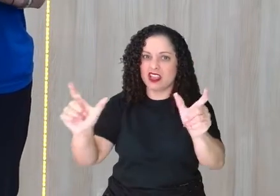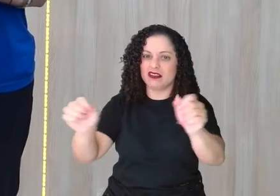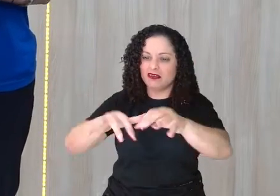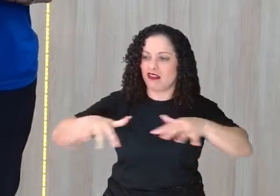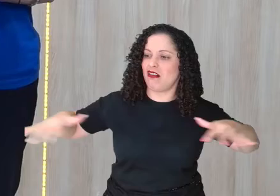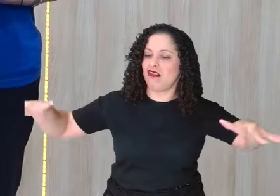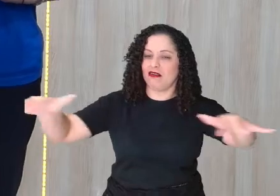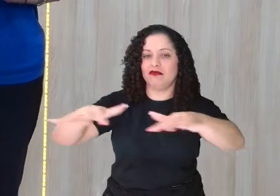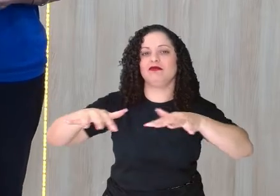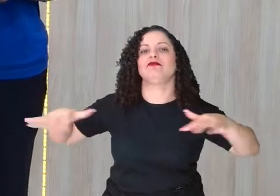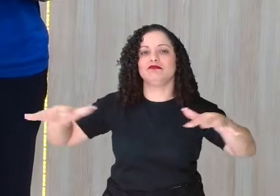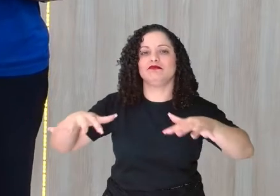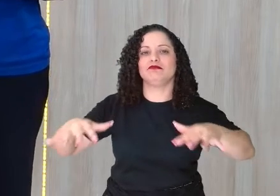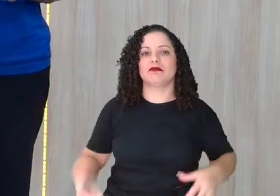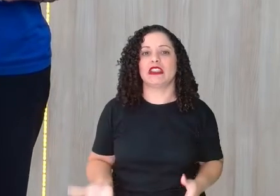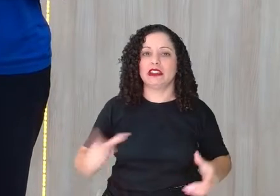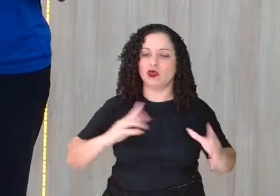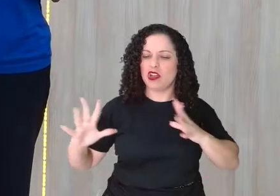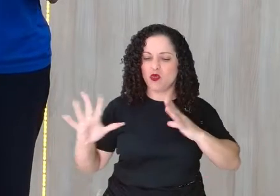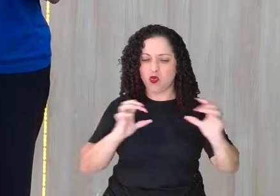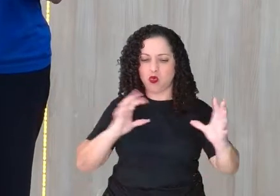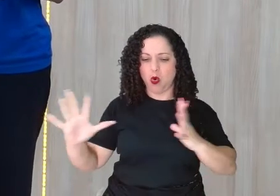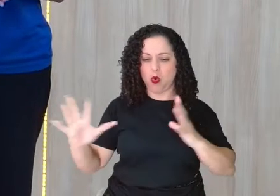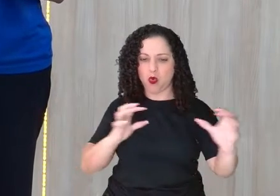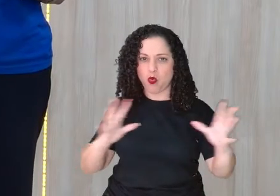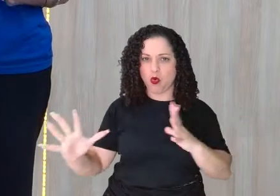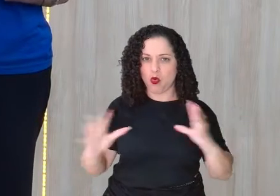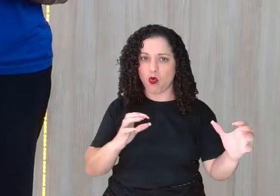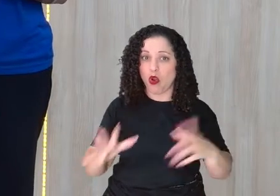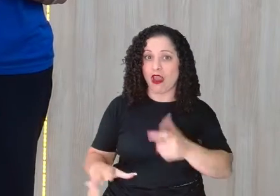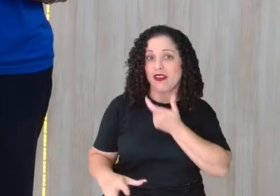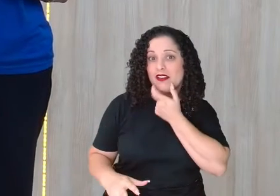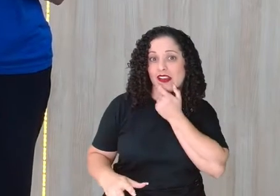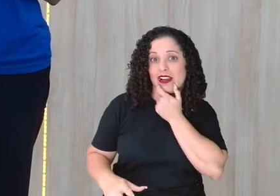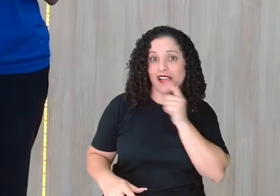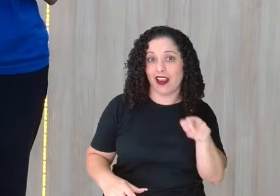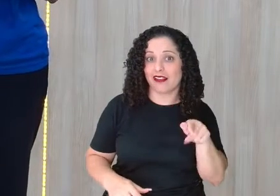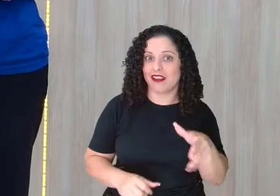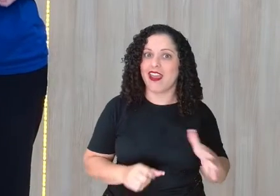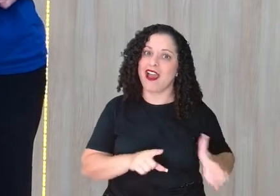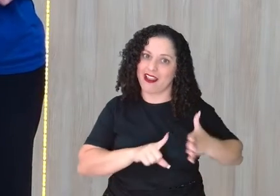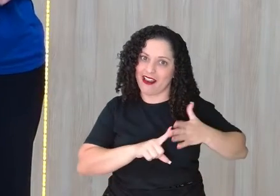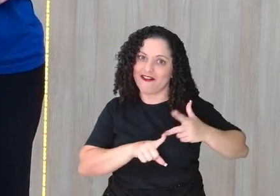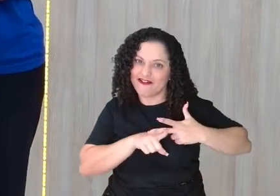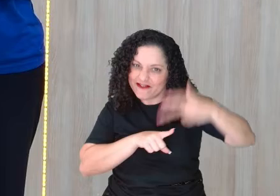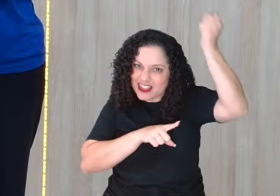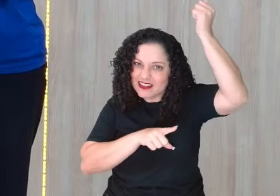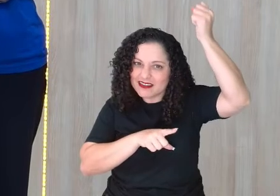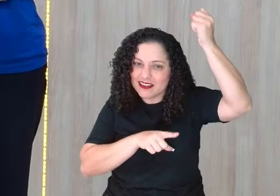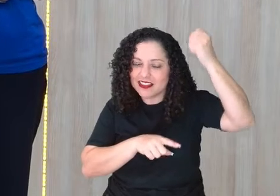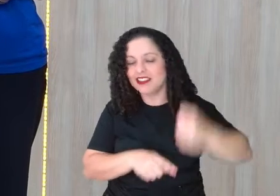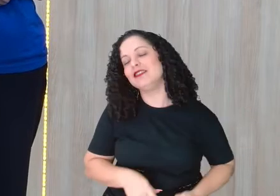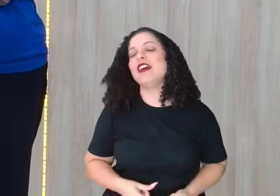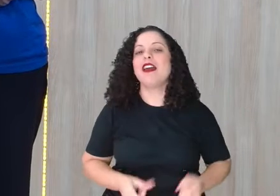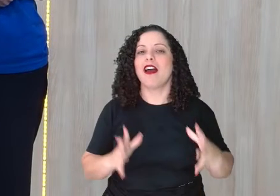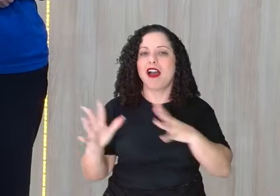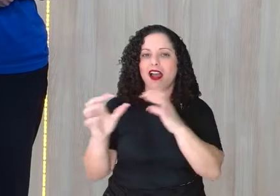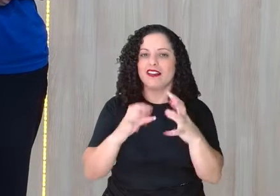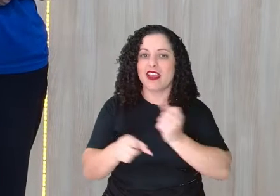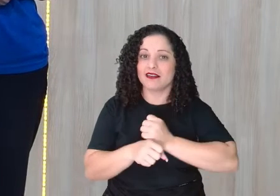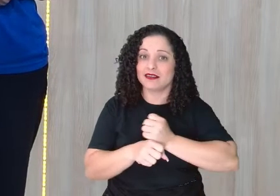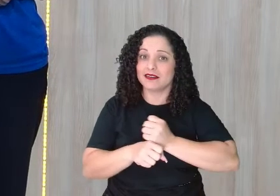entravam em conflitos e aí, mesmo a Inglaterra saindo vitoriosa dessa Guerra dos 7